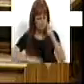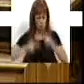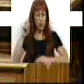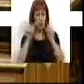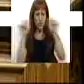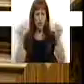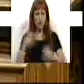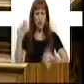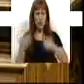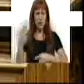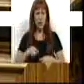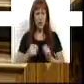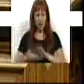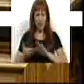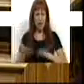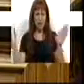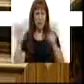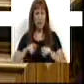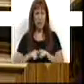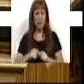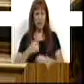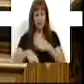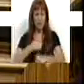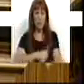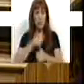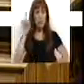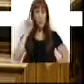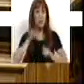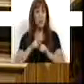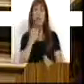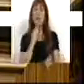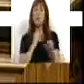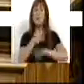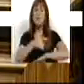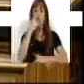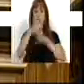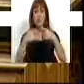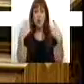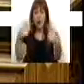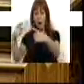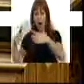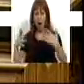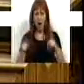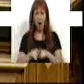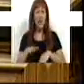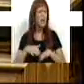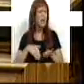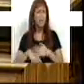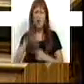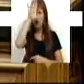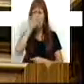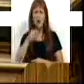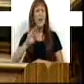construir um sistema de justiça mais célere, mais eficiente e, sobretudo, mais acessível aos cidadãos. E o que fez o